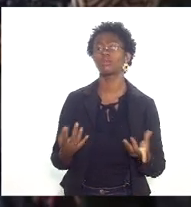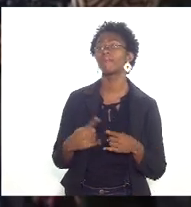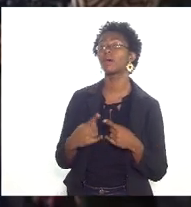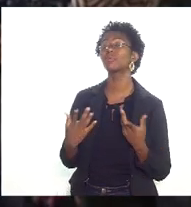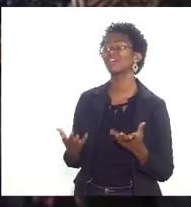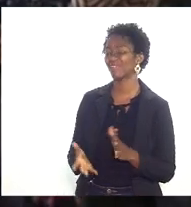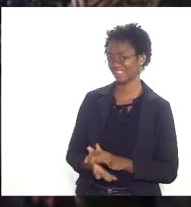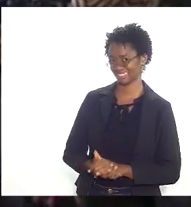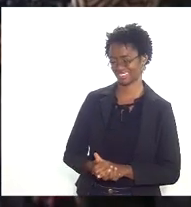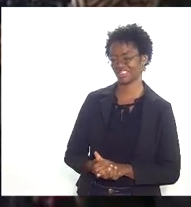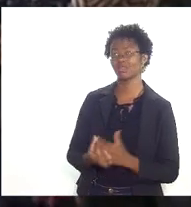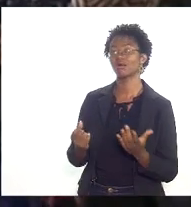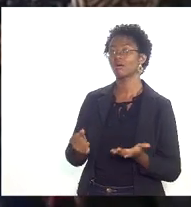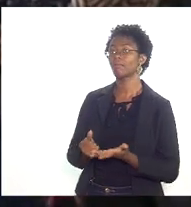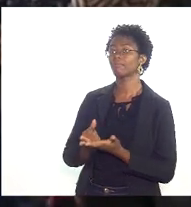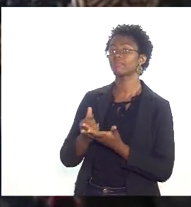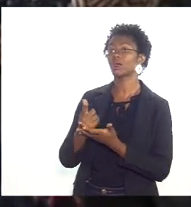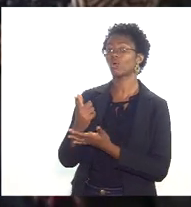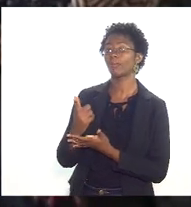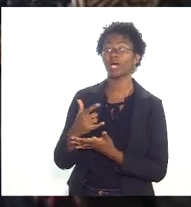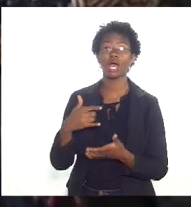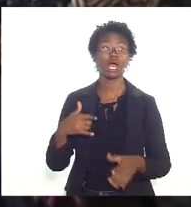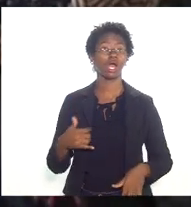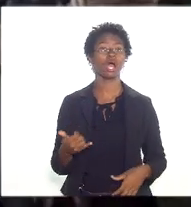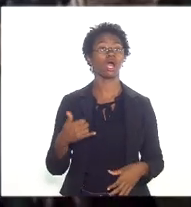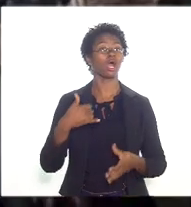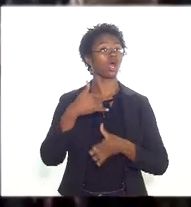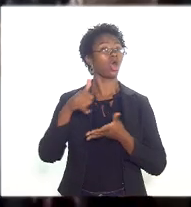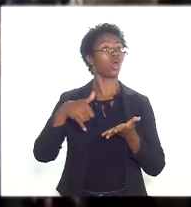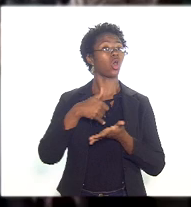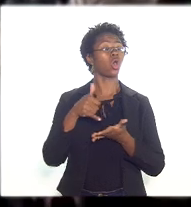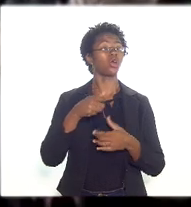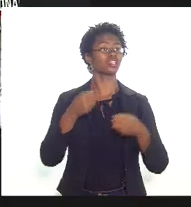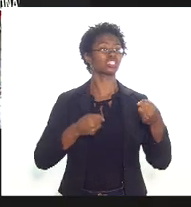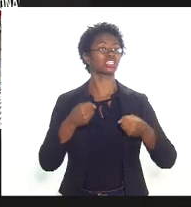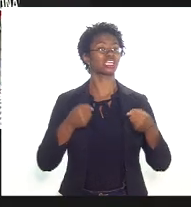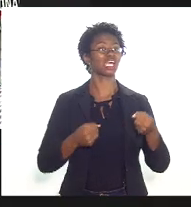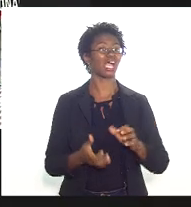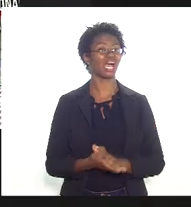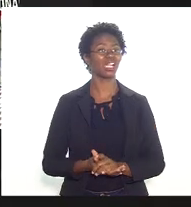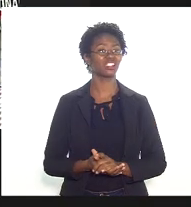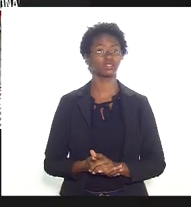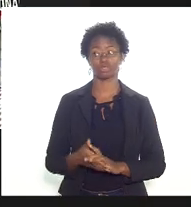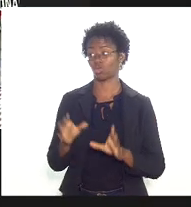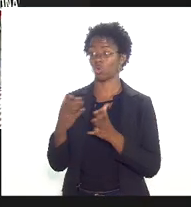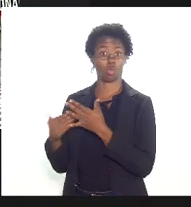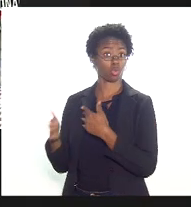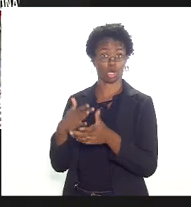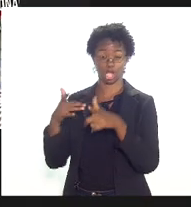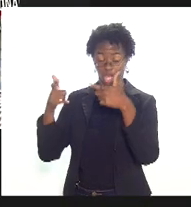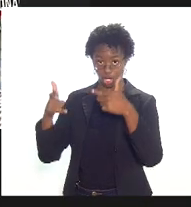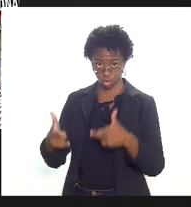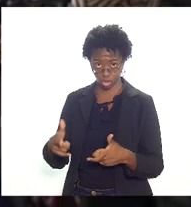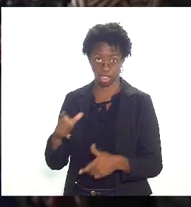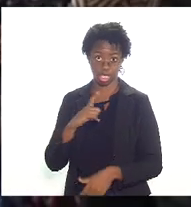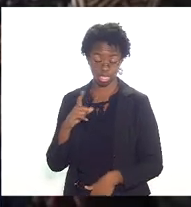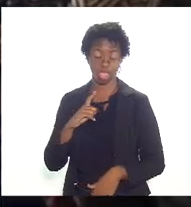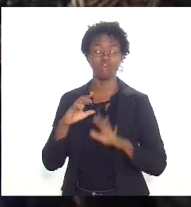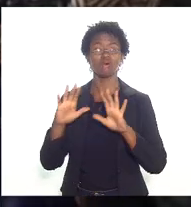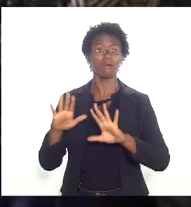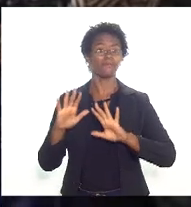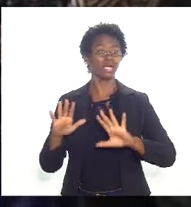comprar pneu para comprar óleo de carro Deputado pode vende qualquer esquina mas não poderia ter licitação